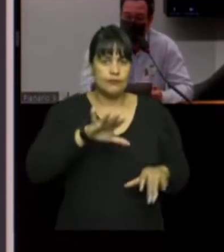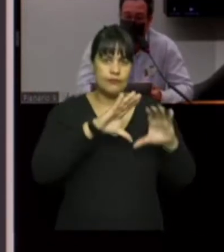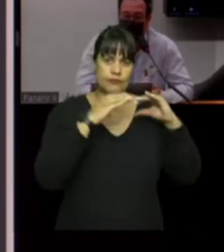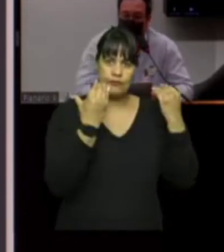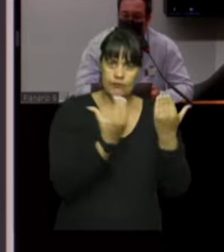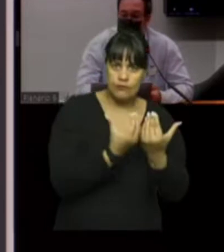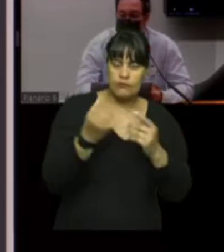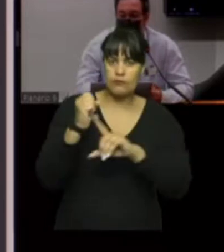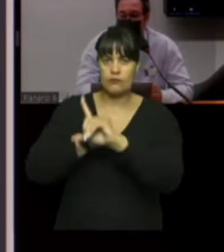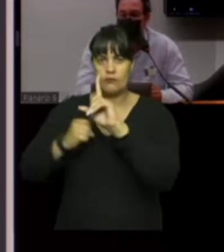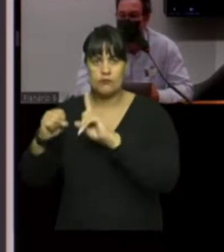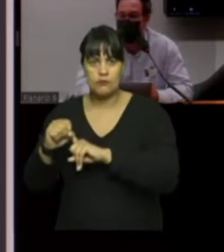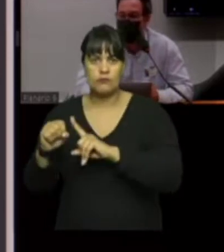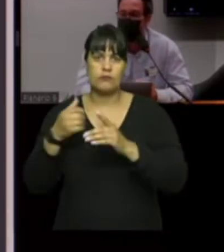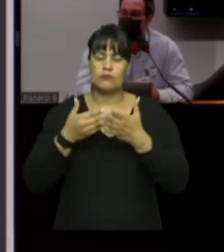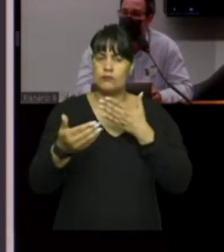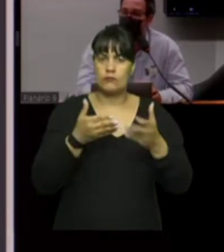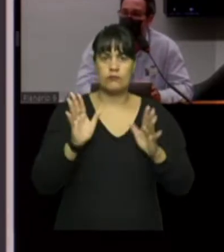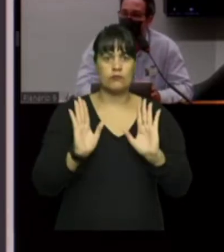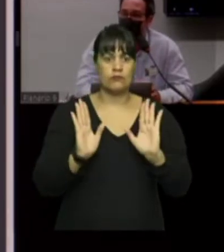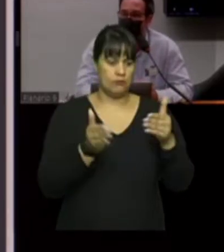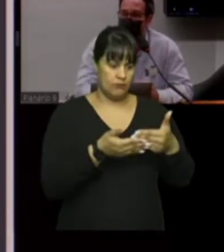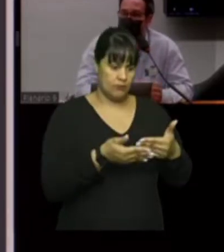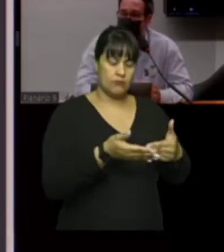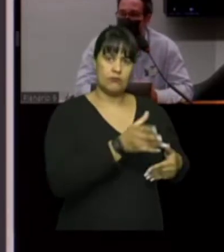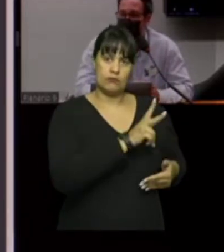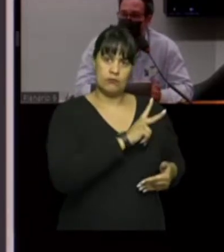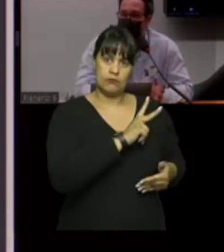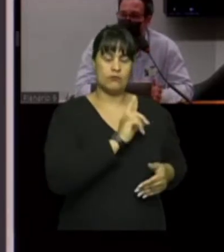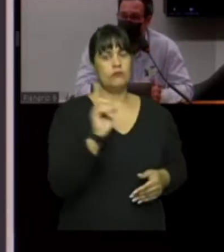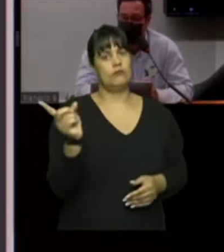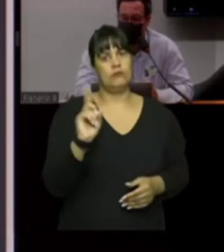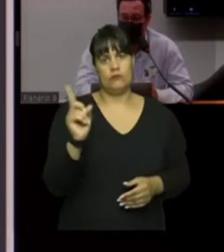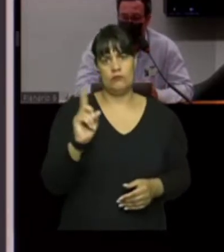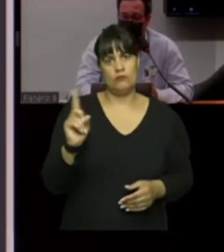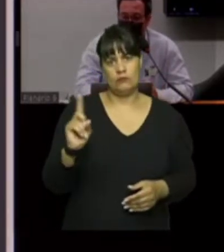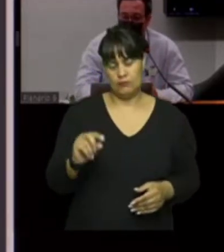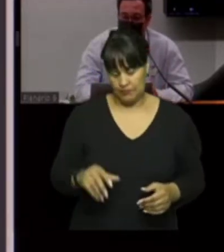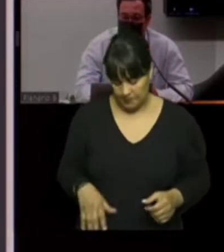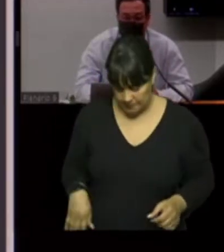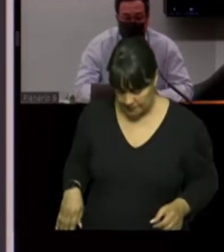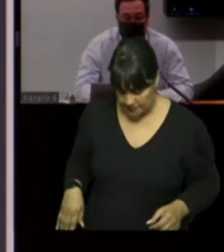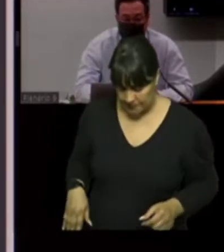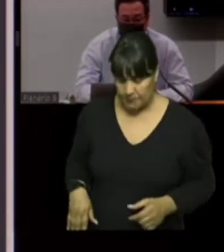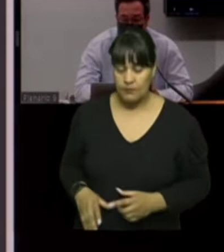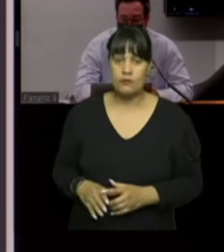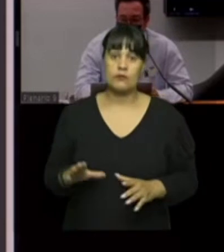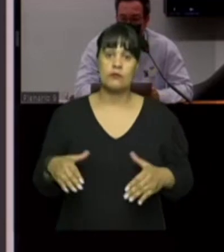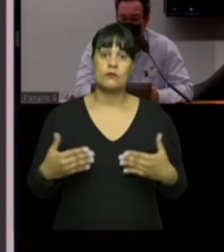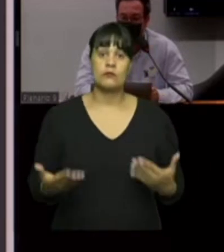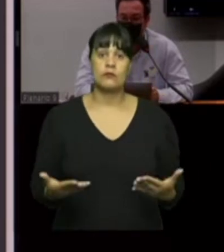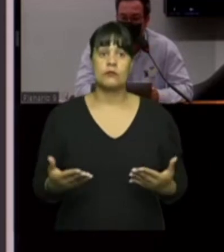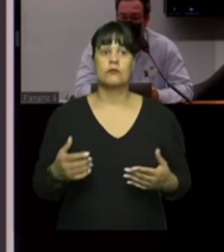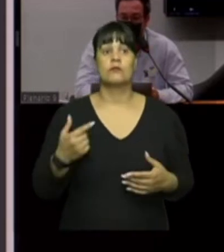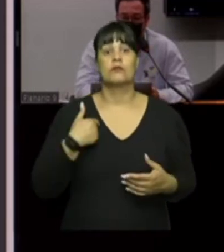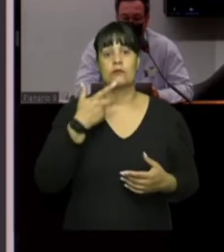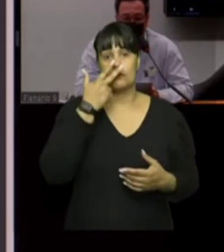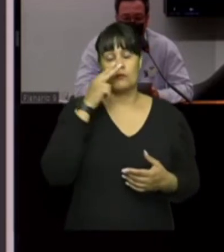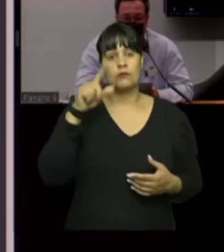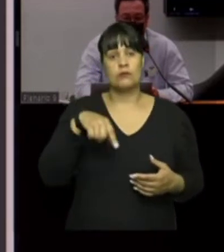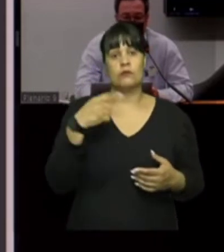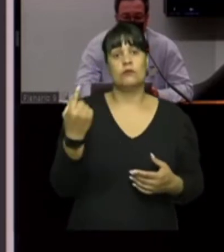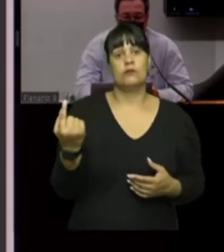público e não de interesse privado, ficando à escolha do gestor publicar ou não essas informações. Então, acho que essa é uma primeira